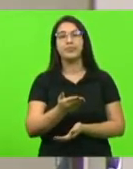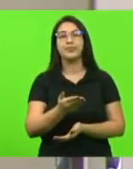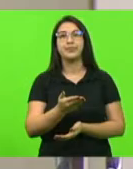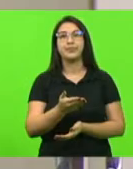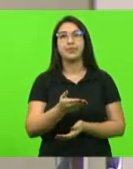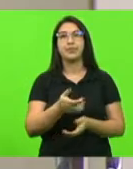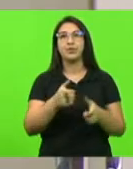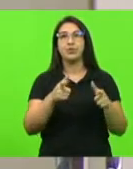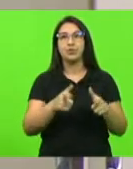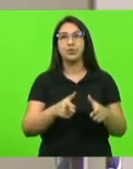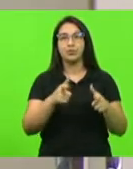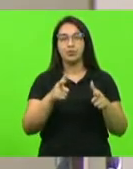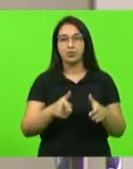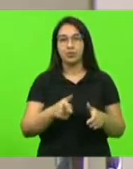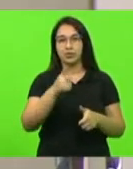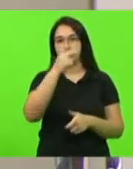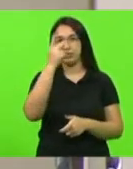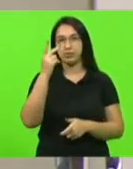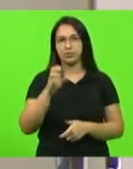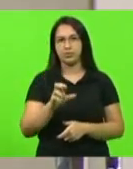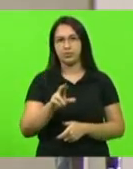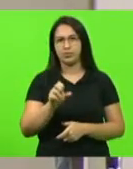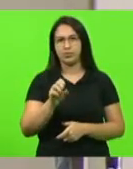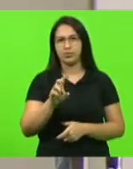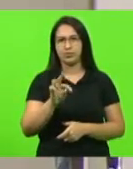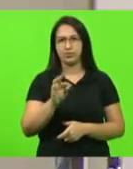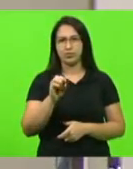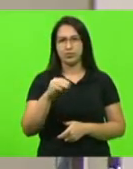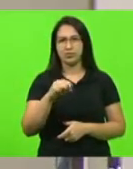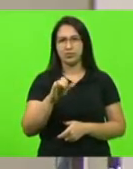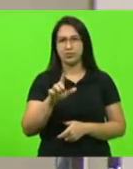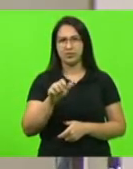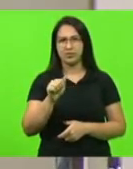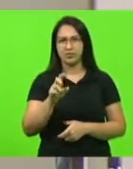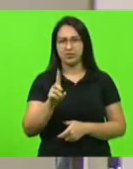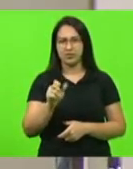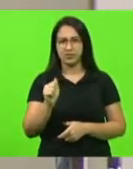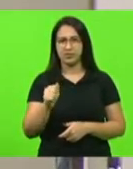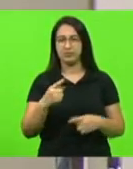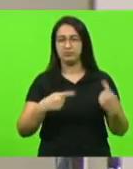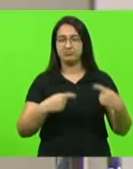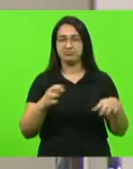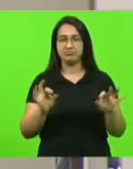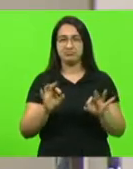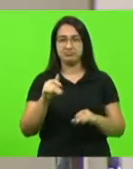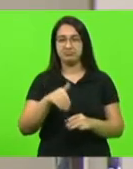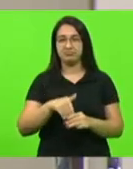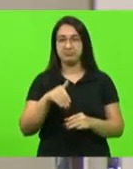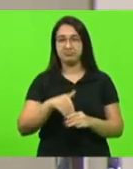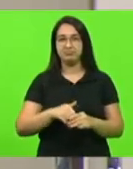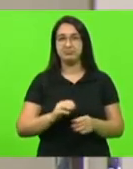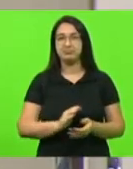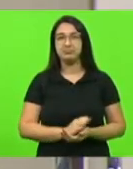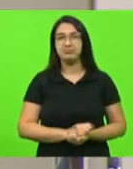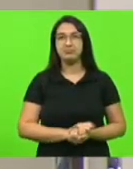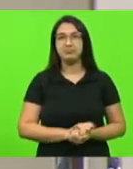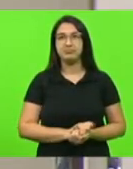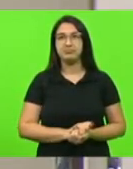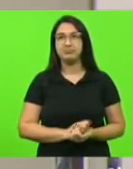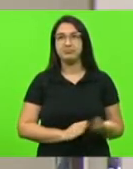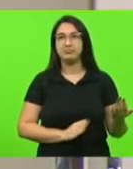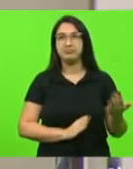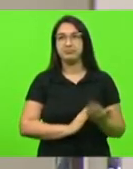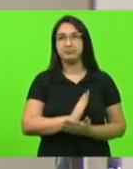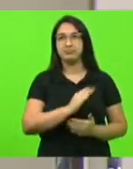ostomizada pelos 37 anos de fundação em discussão não havendo quem queira discutir em votação deputados que aprovam permaneçam como se encontra